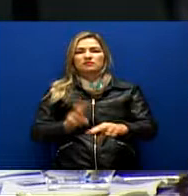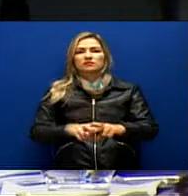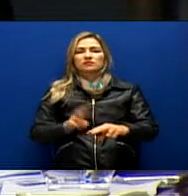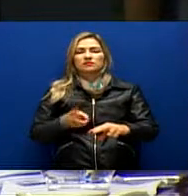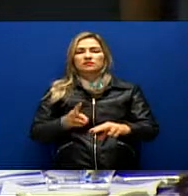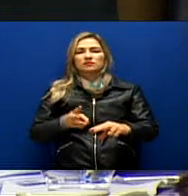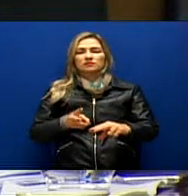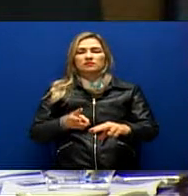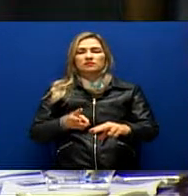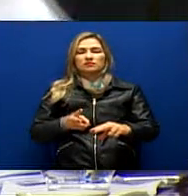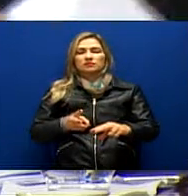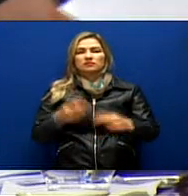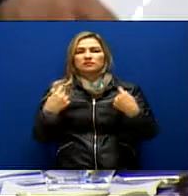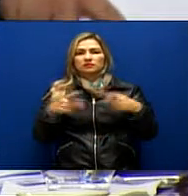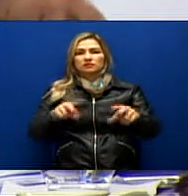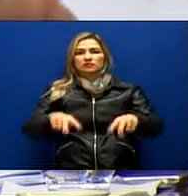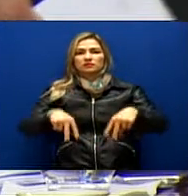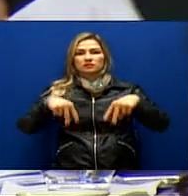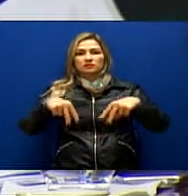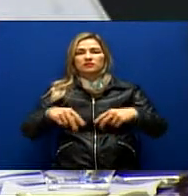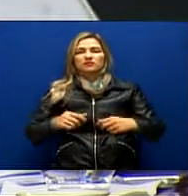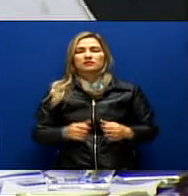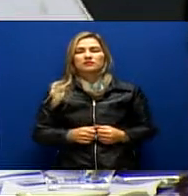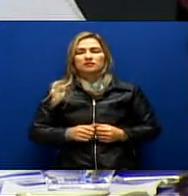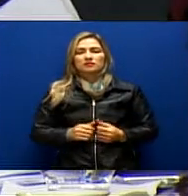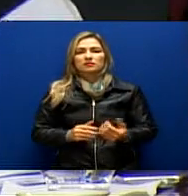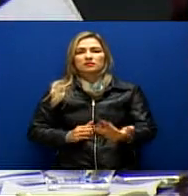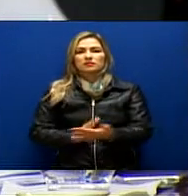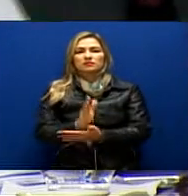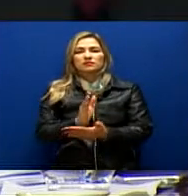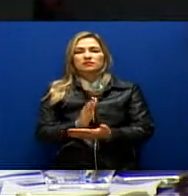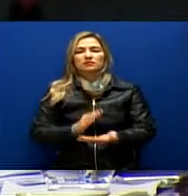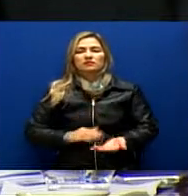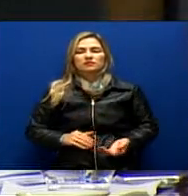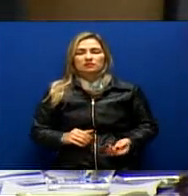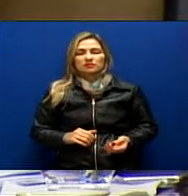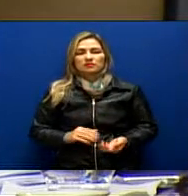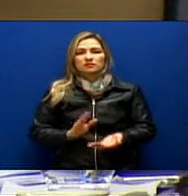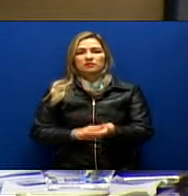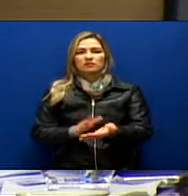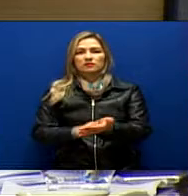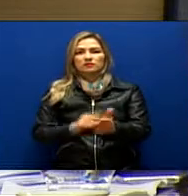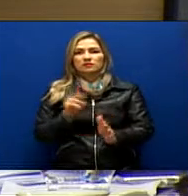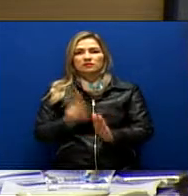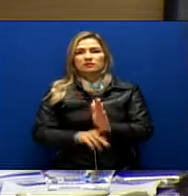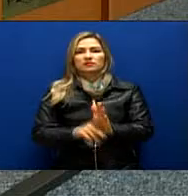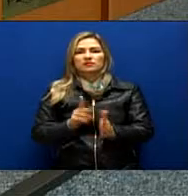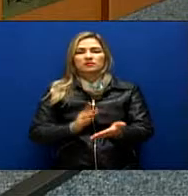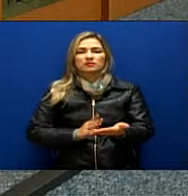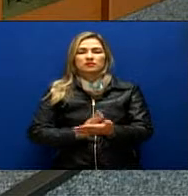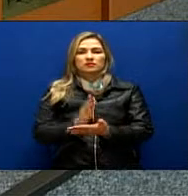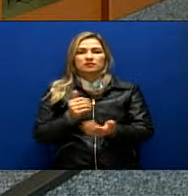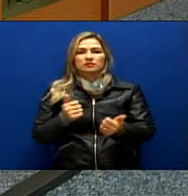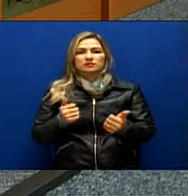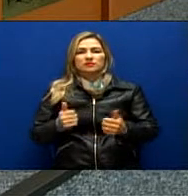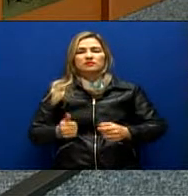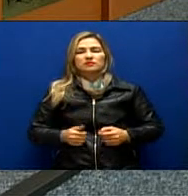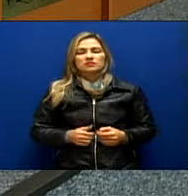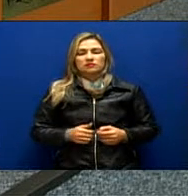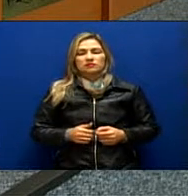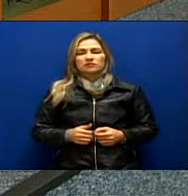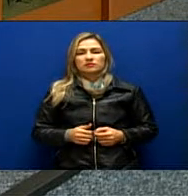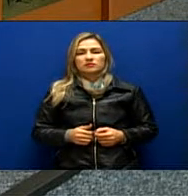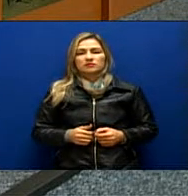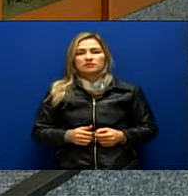concordam se manifestem. Senhor presidente, parabéns. Projeto aprovado. Obrigado. Então, eu coloco em votação